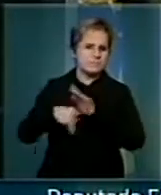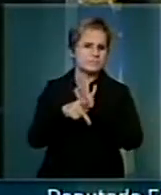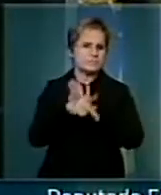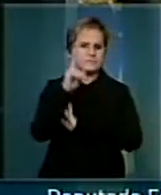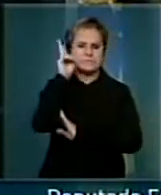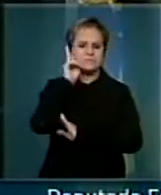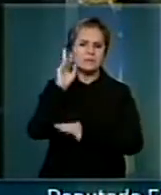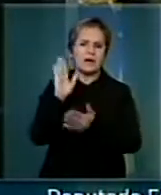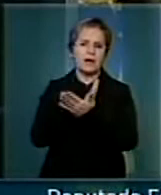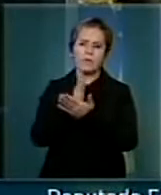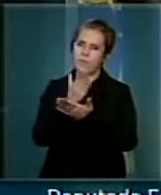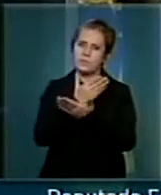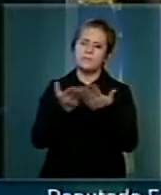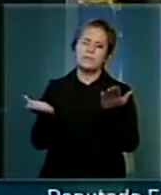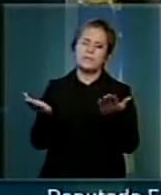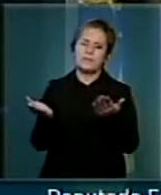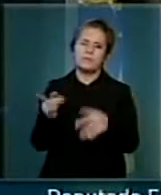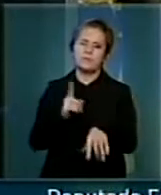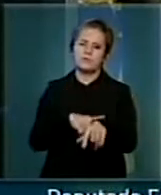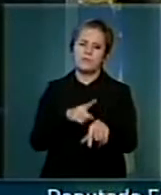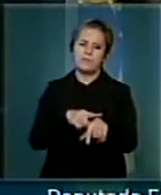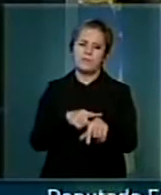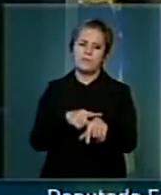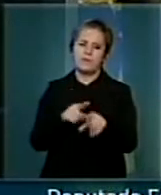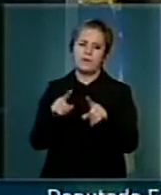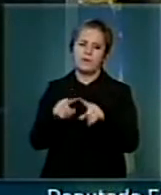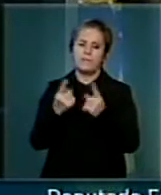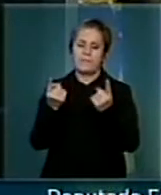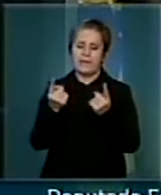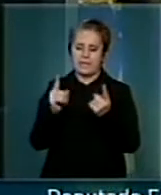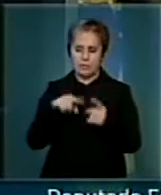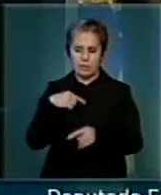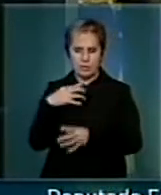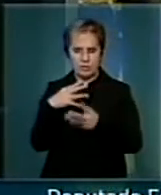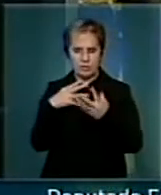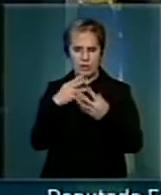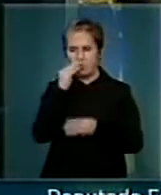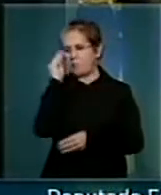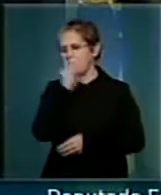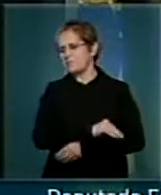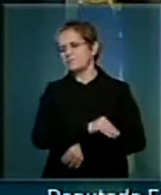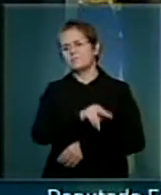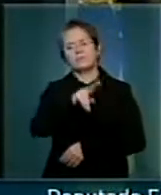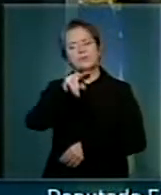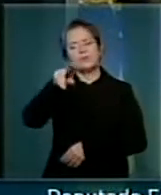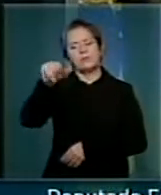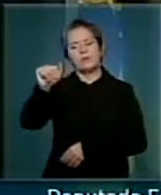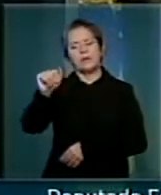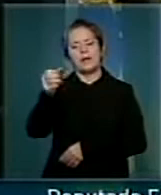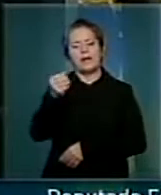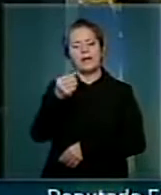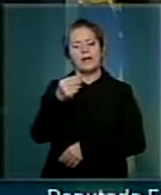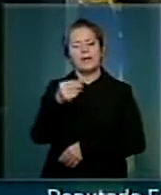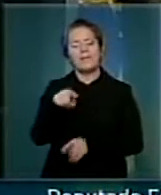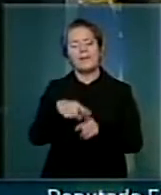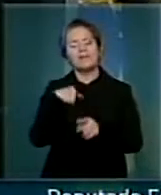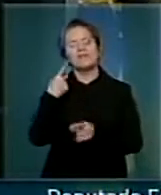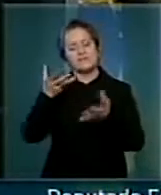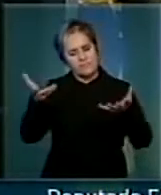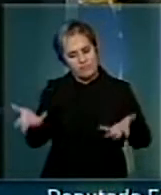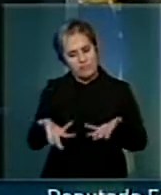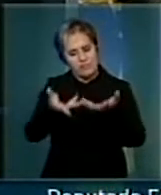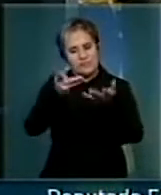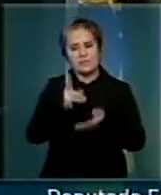e perdemos algumas, é verdade, mas jamais desistimos ou nos afastamos do que realmente nos movia,